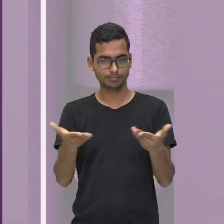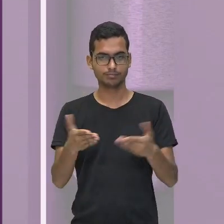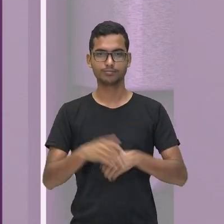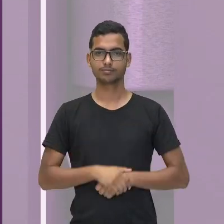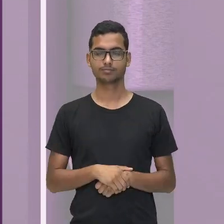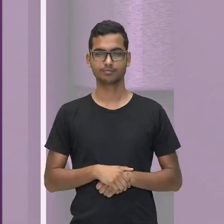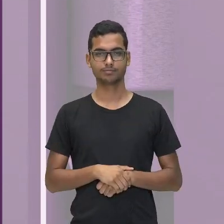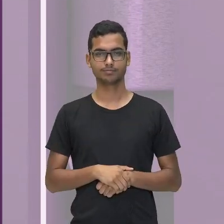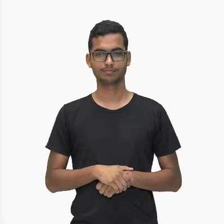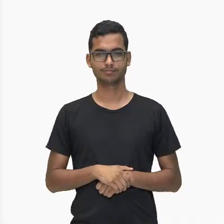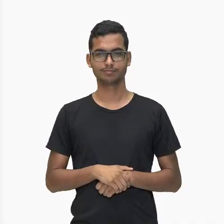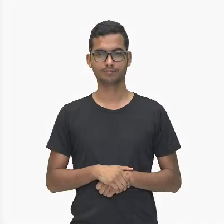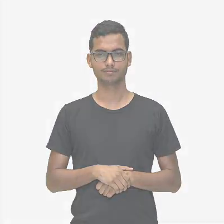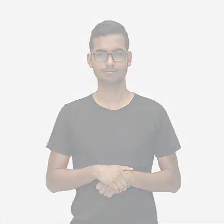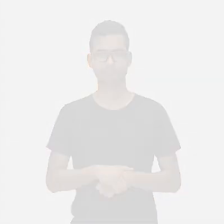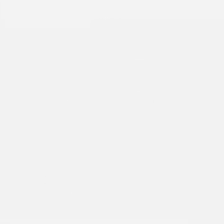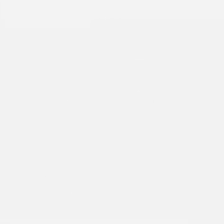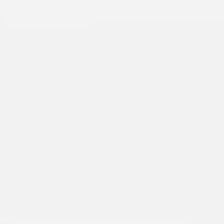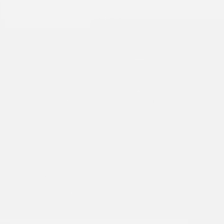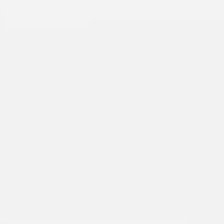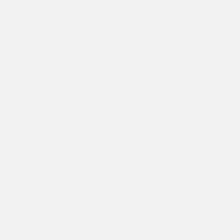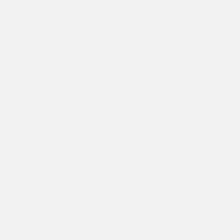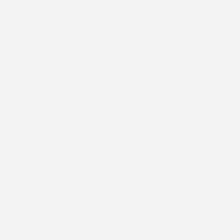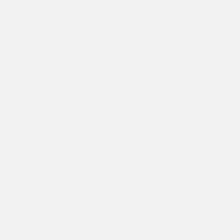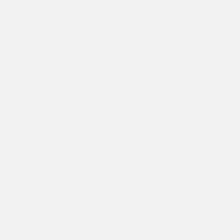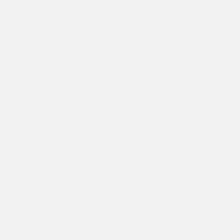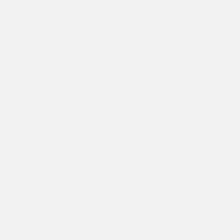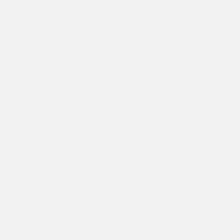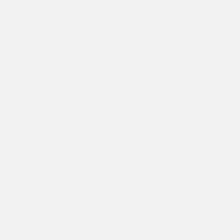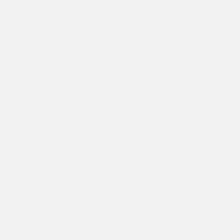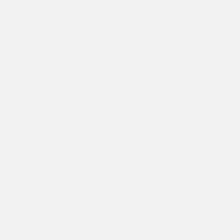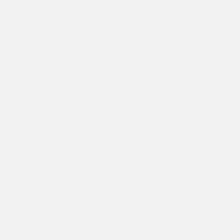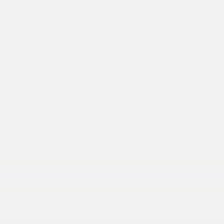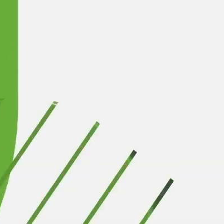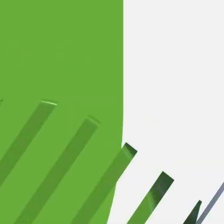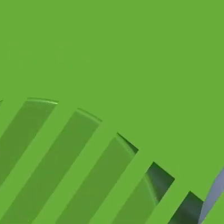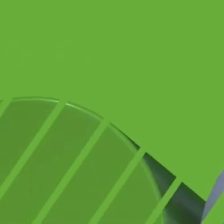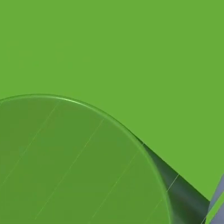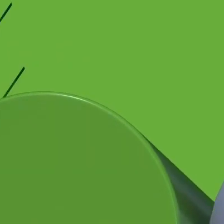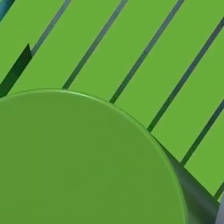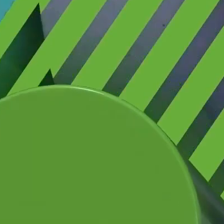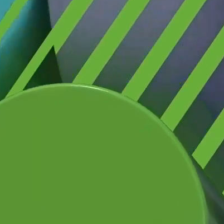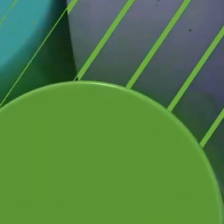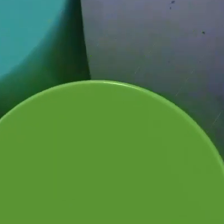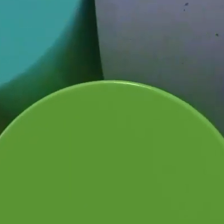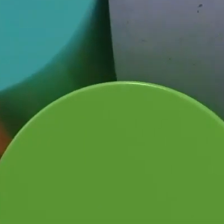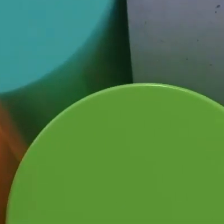primeira parte.